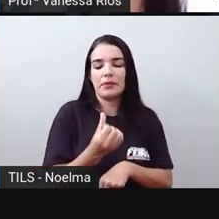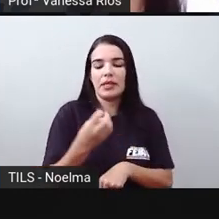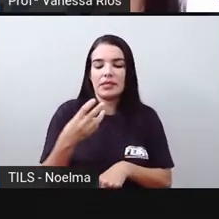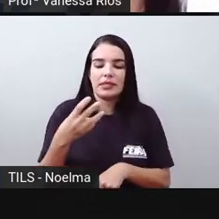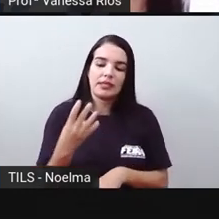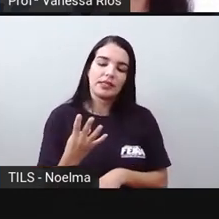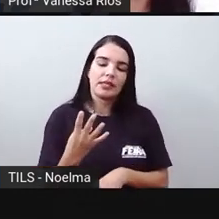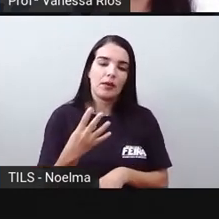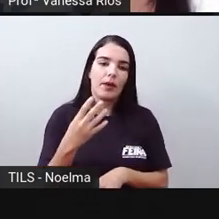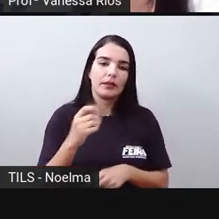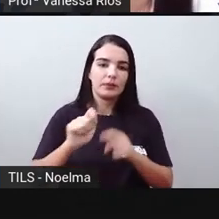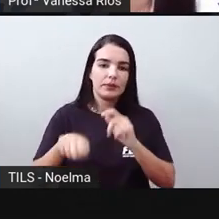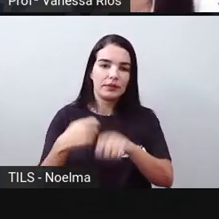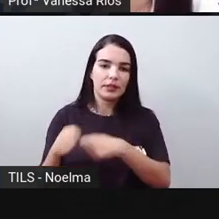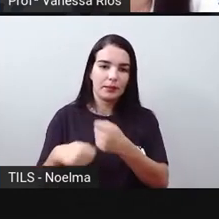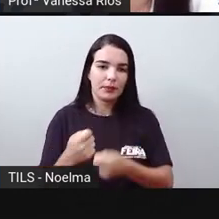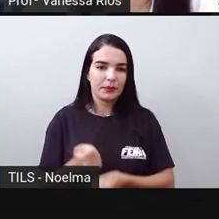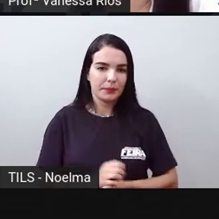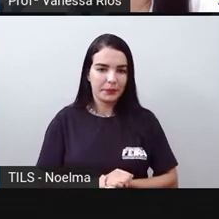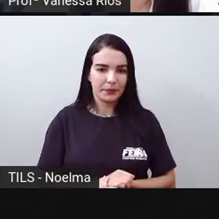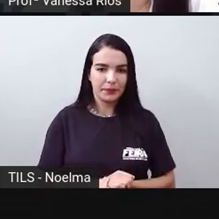64 símbolos.